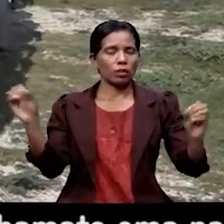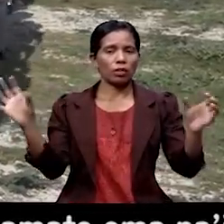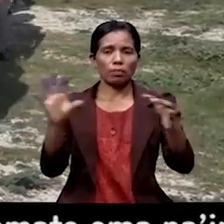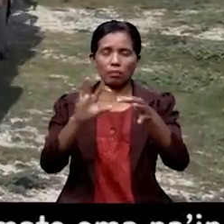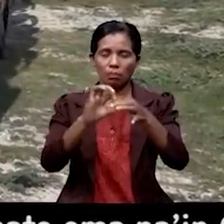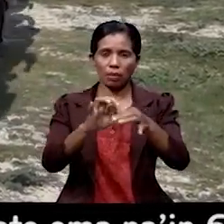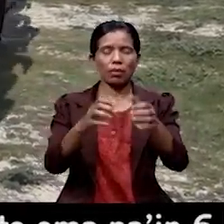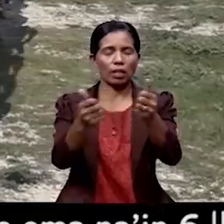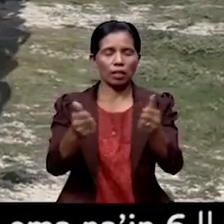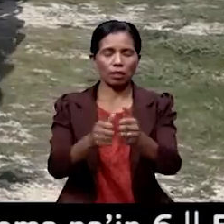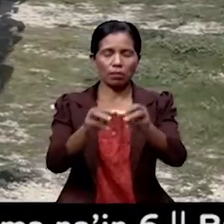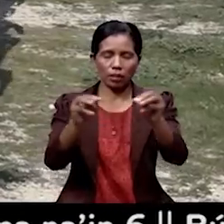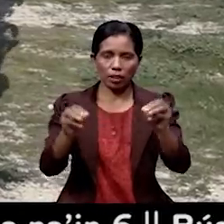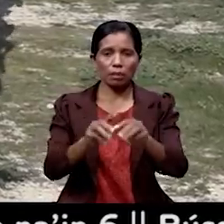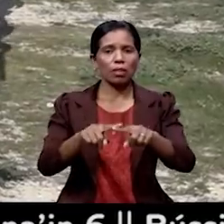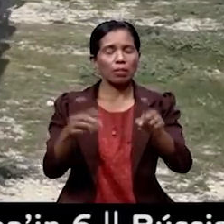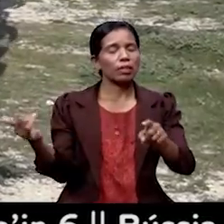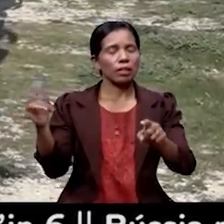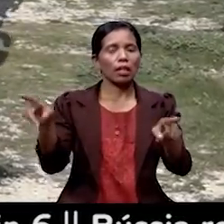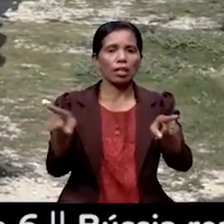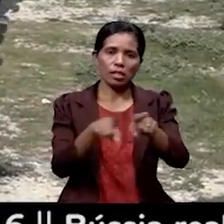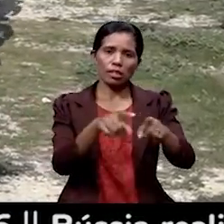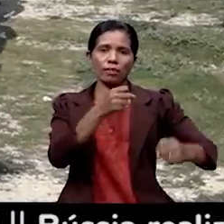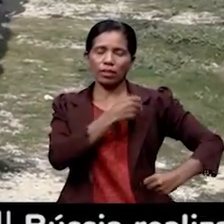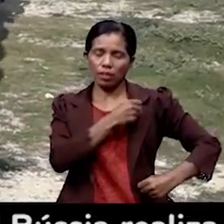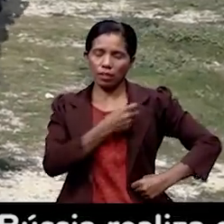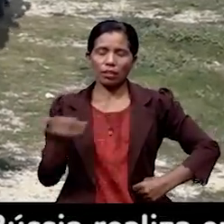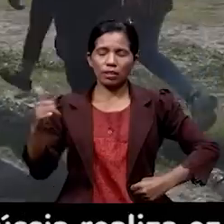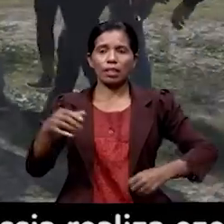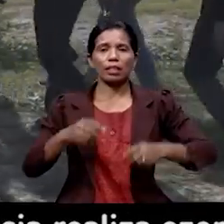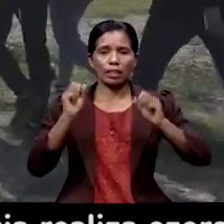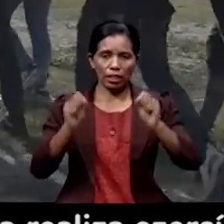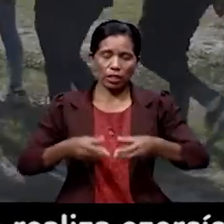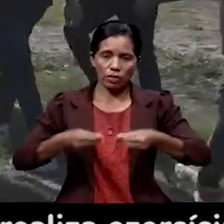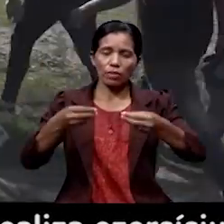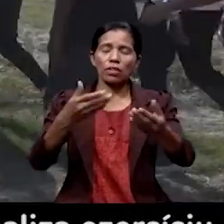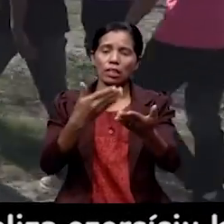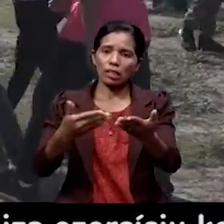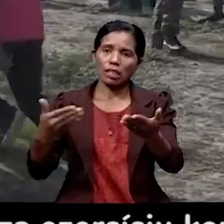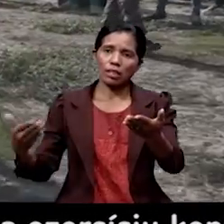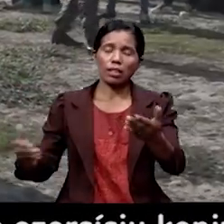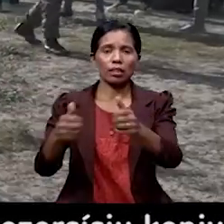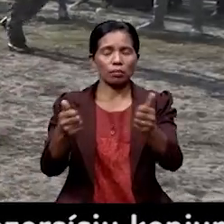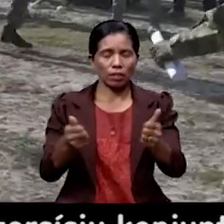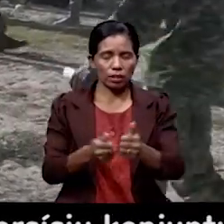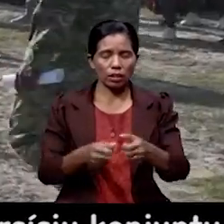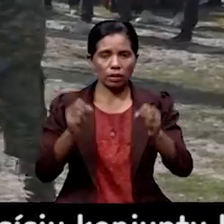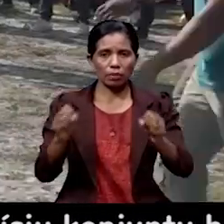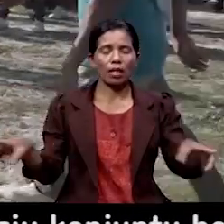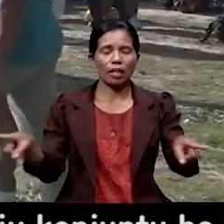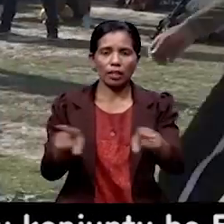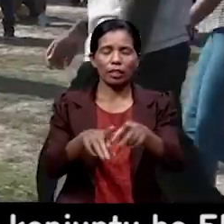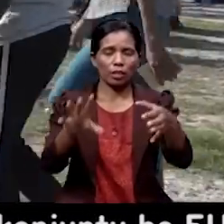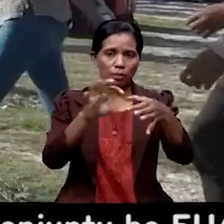mebe instituição estado ni ema. Tambane, tem que entrega sirene atributo ba instituição estado, nune bele sai membro força